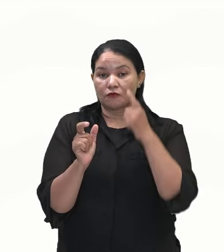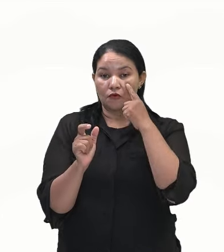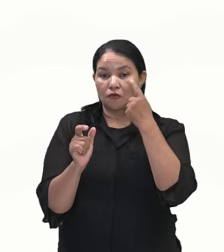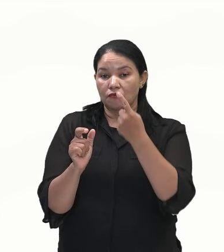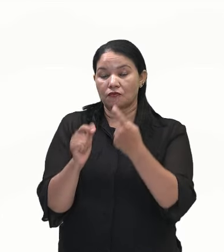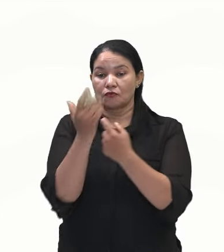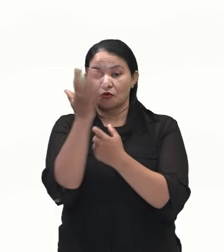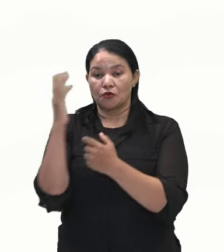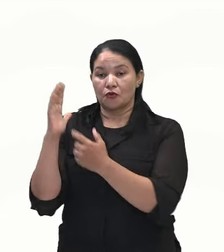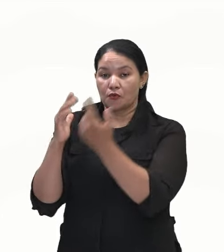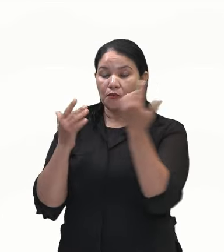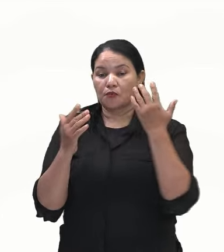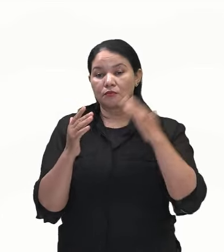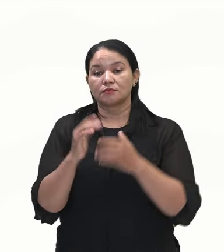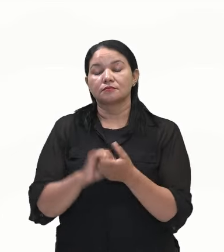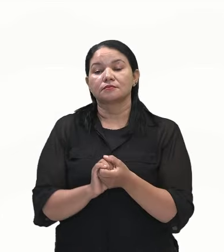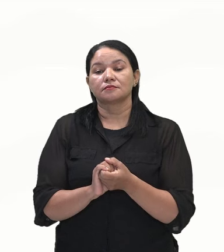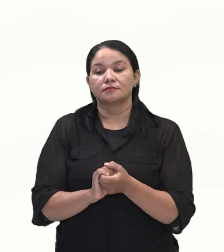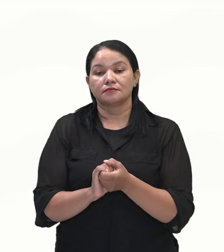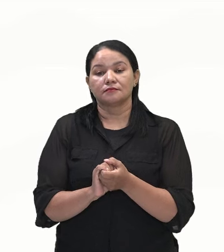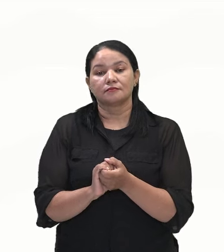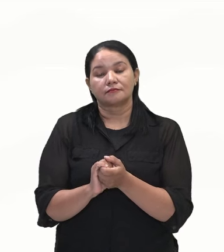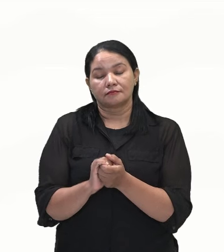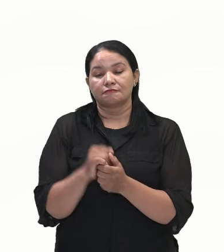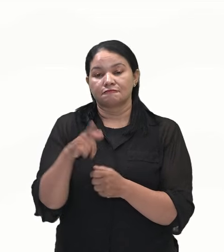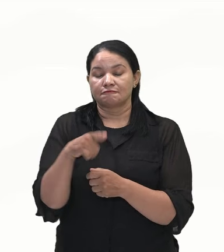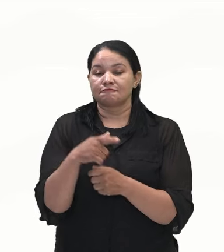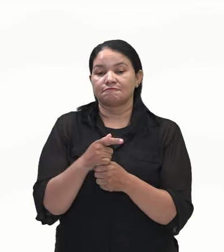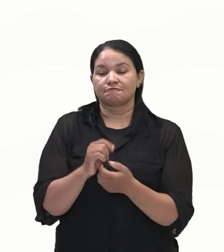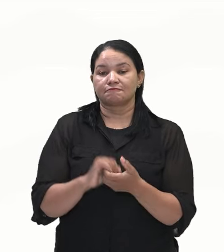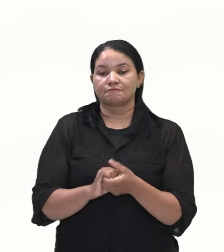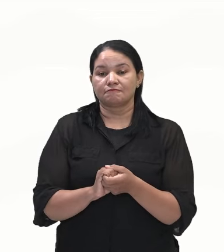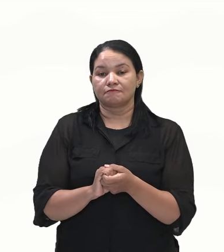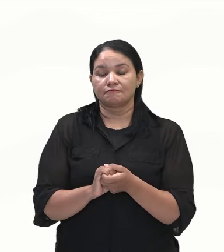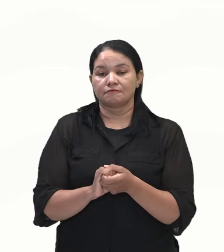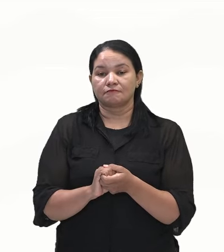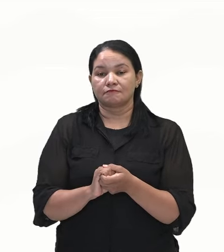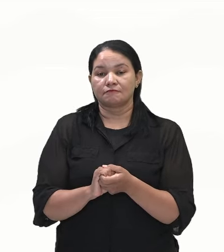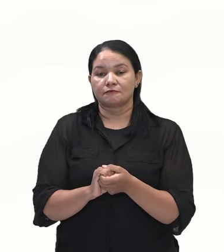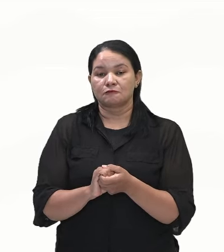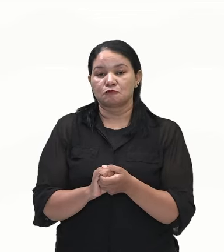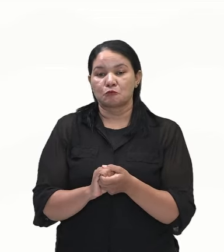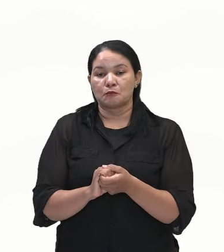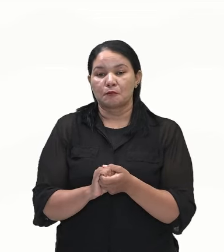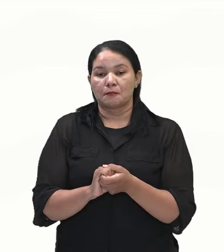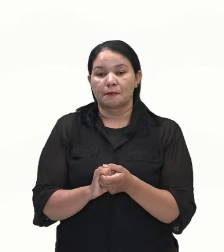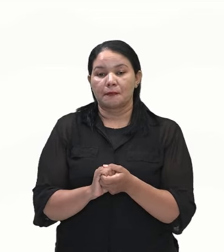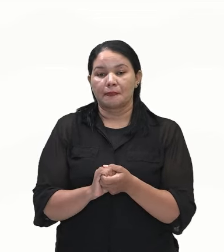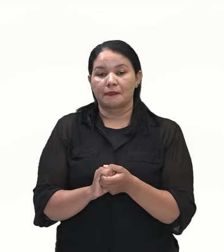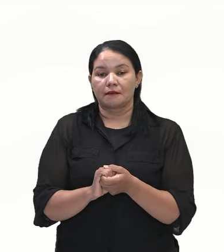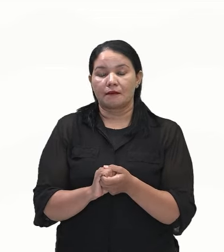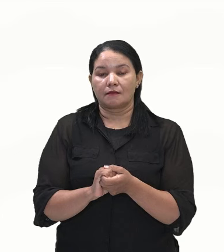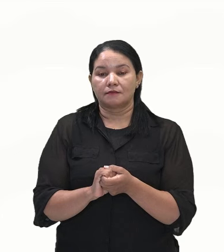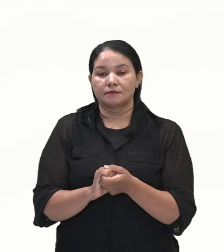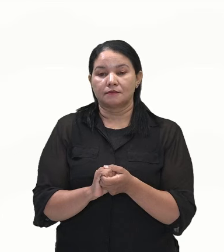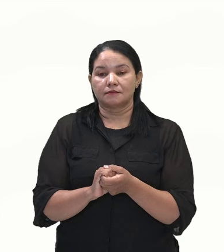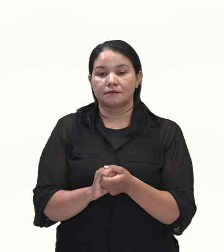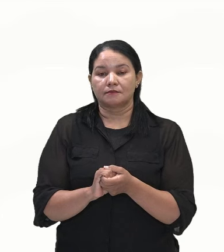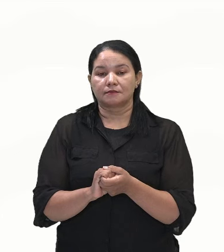tá? Environment é meio ambiente. Environmental, ambiental. Environmental impact